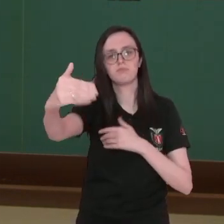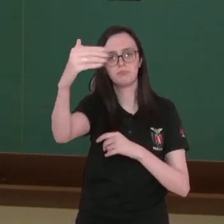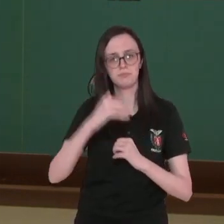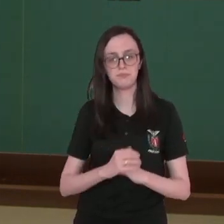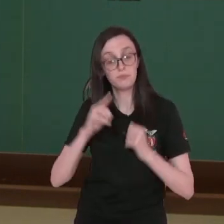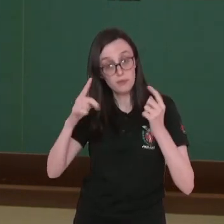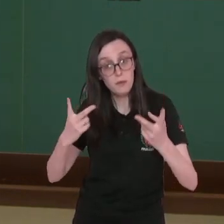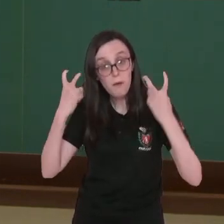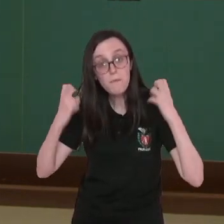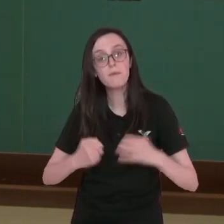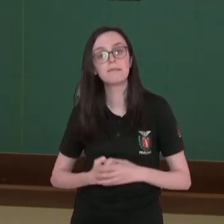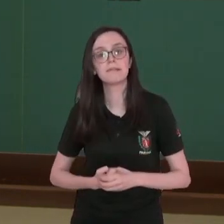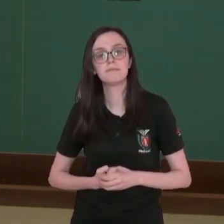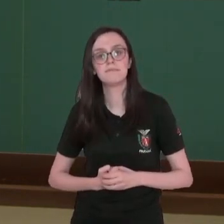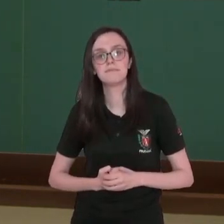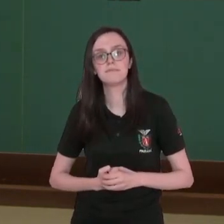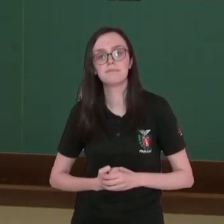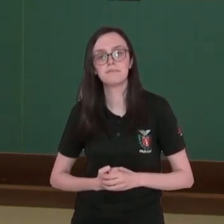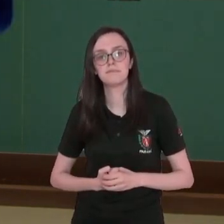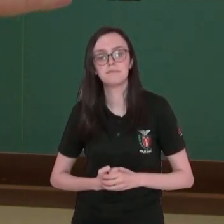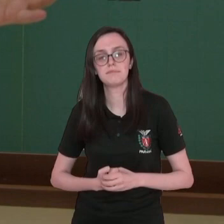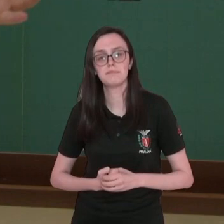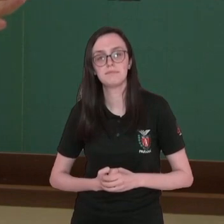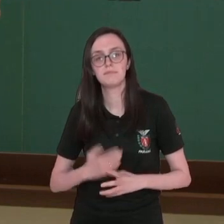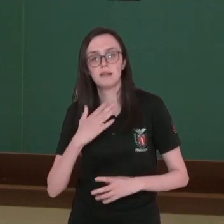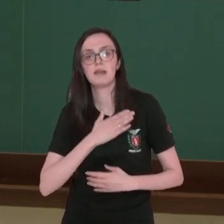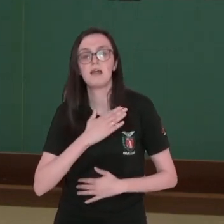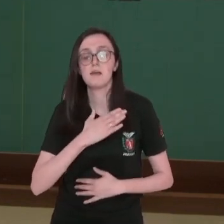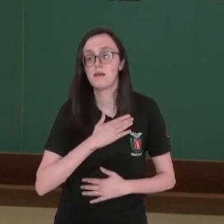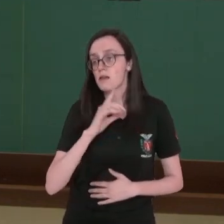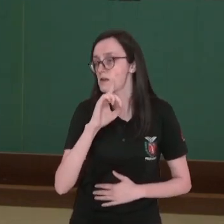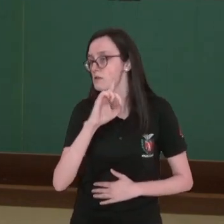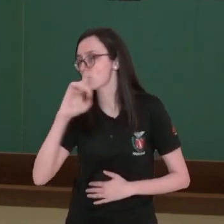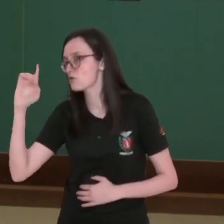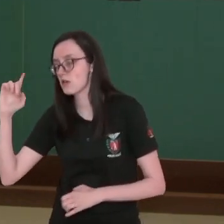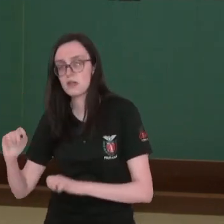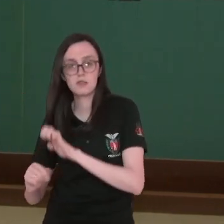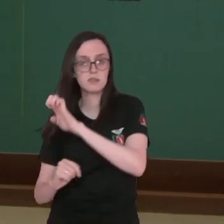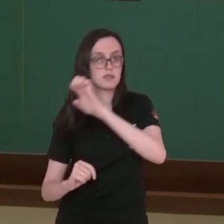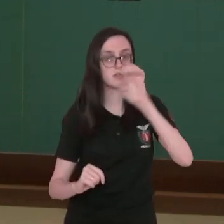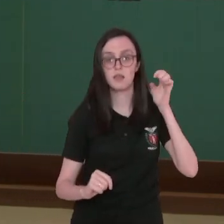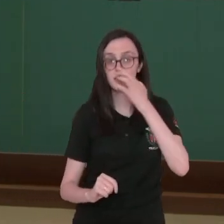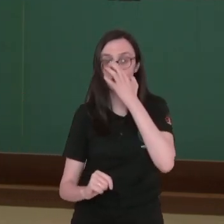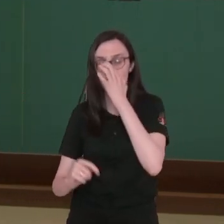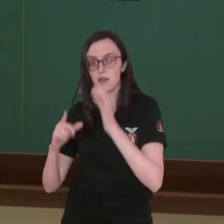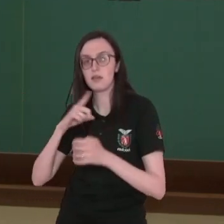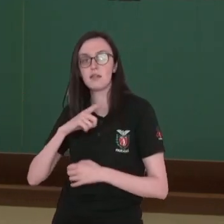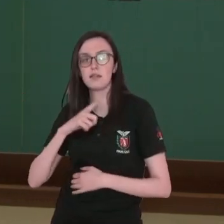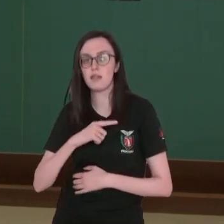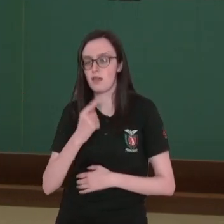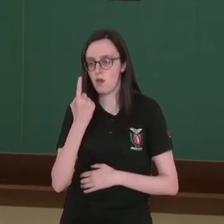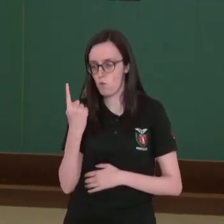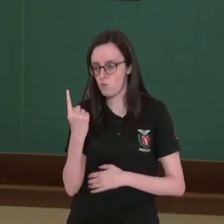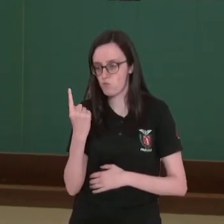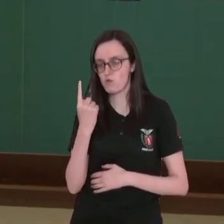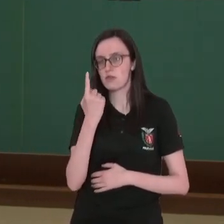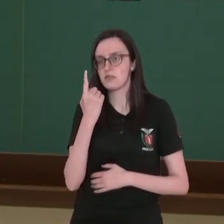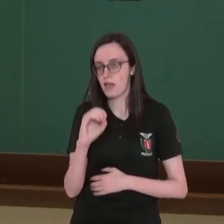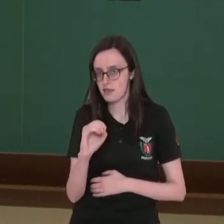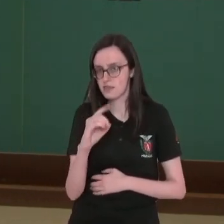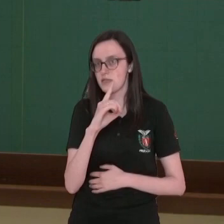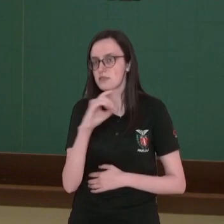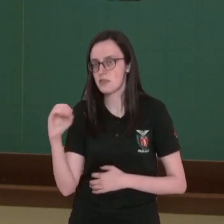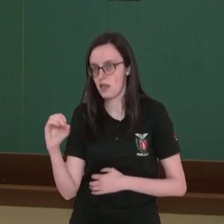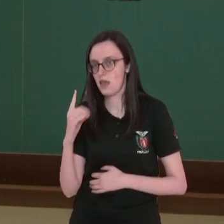repare bem, pessoal, da minha esquerda para a minha direita, eu tenho 1, 10, 100,